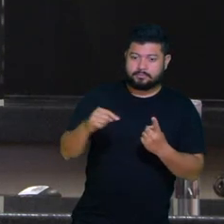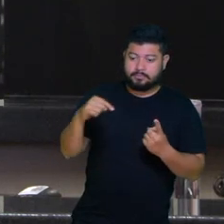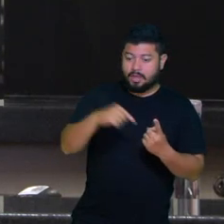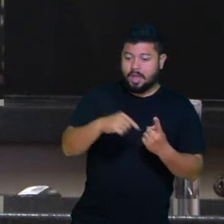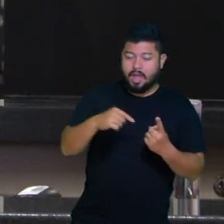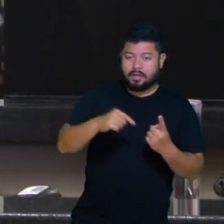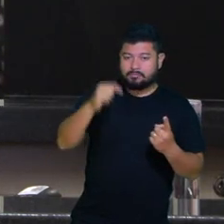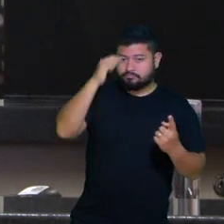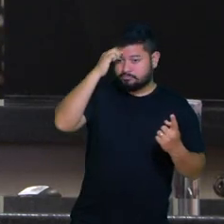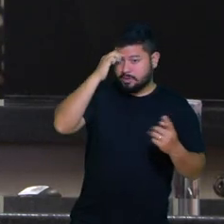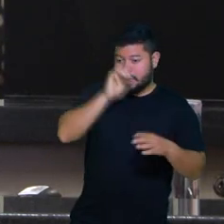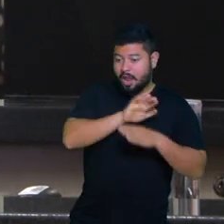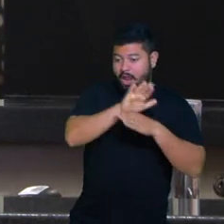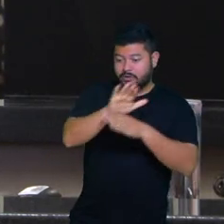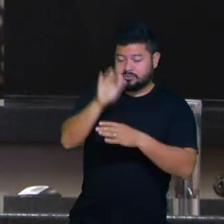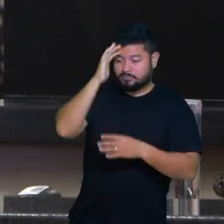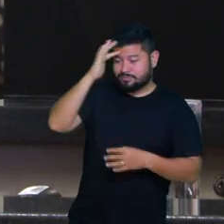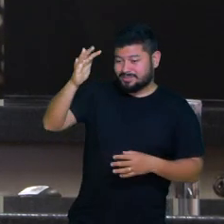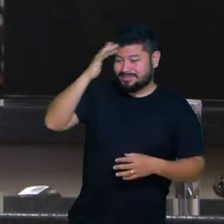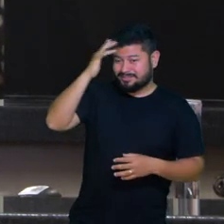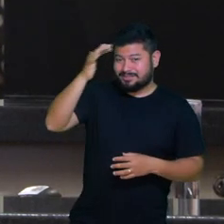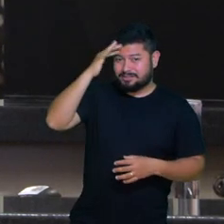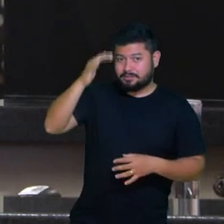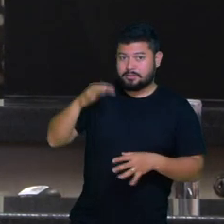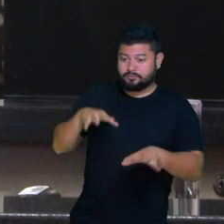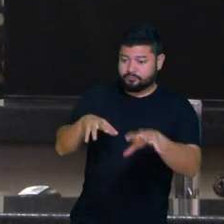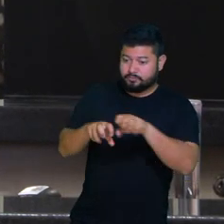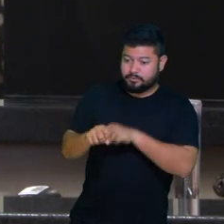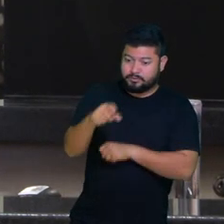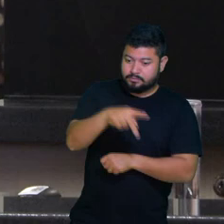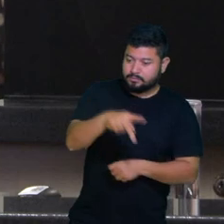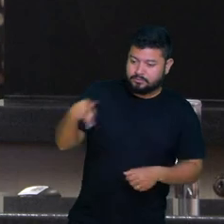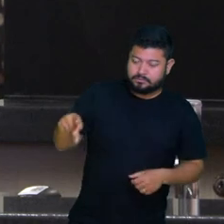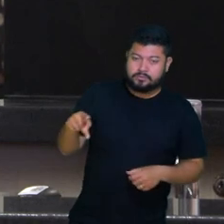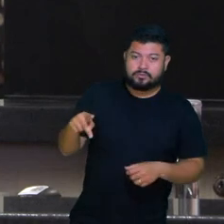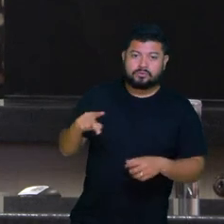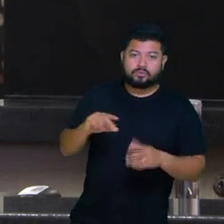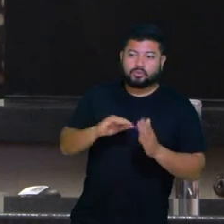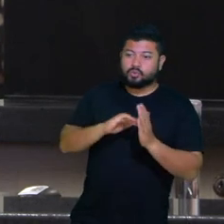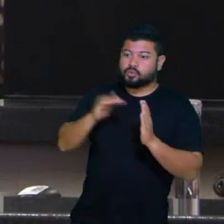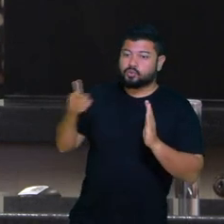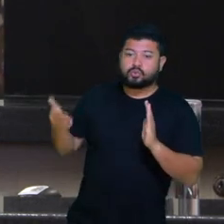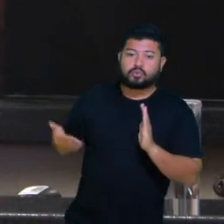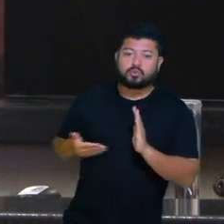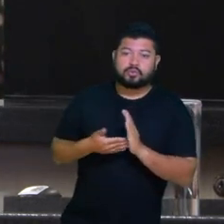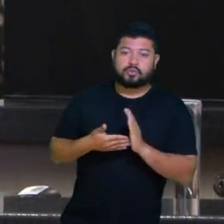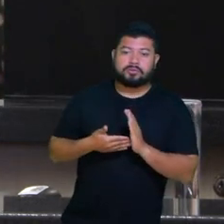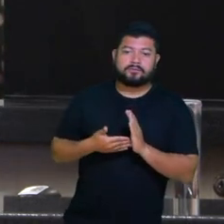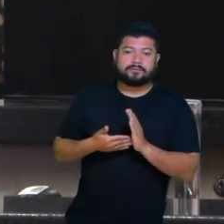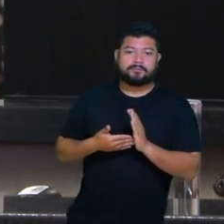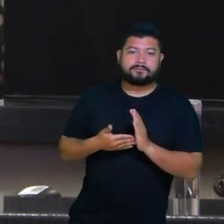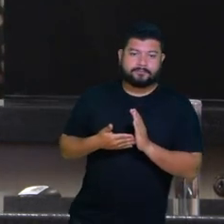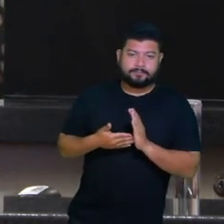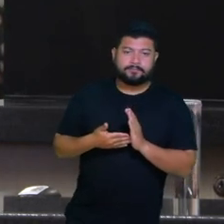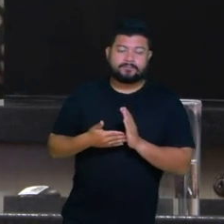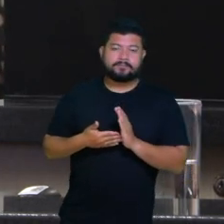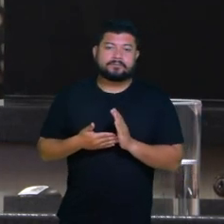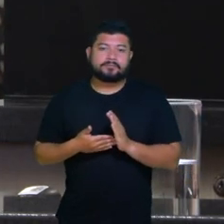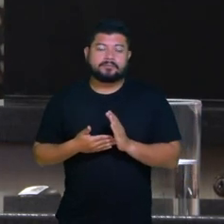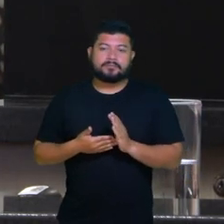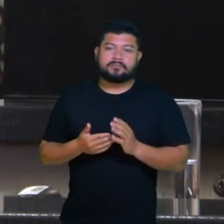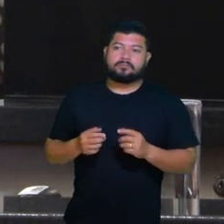sua integralidade tá então nós para pensarmos né a formação de